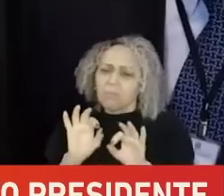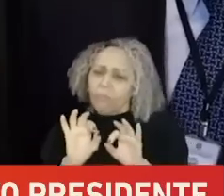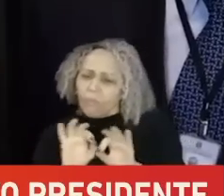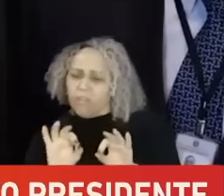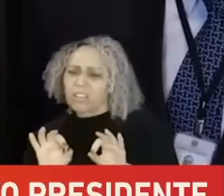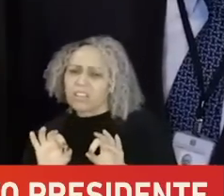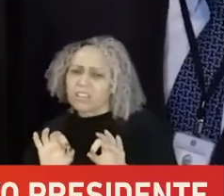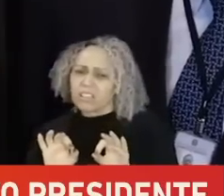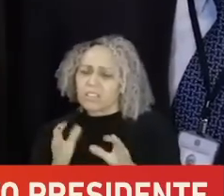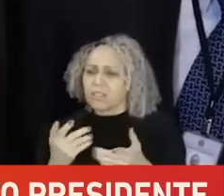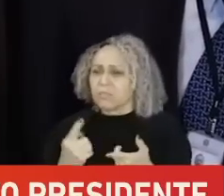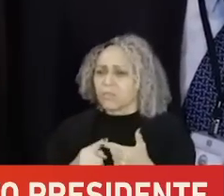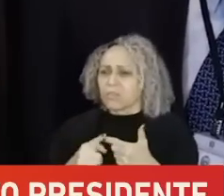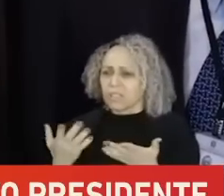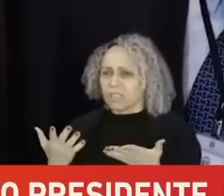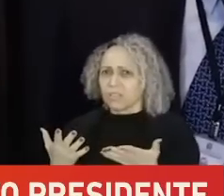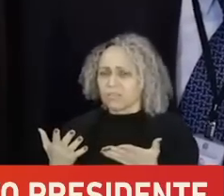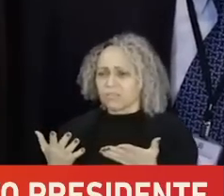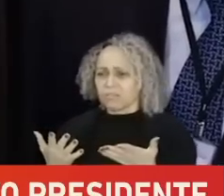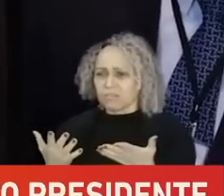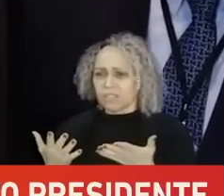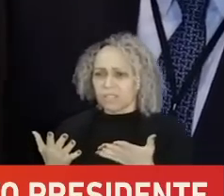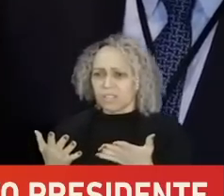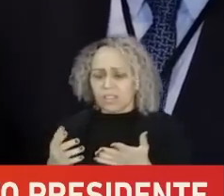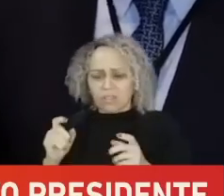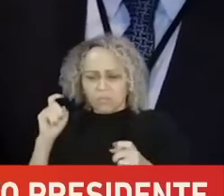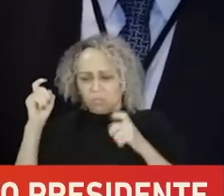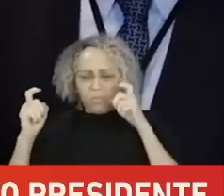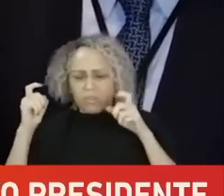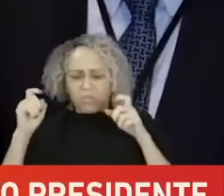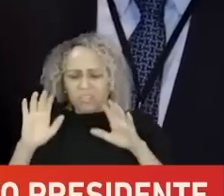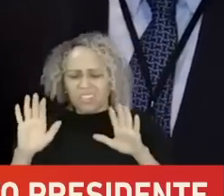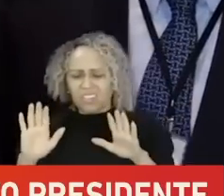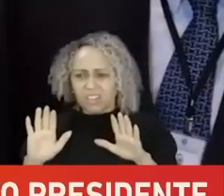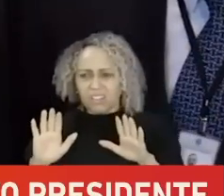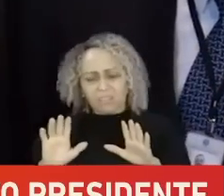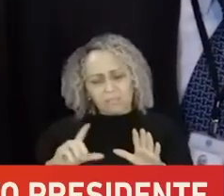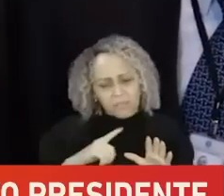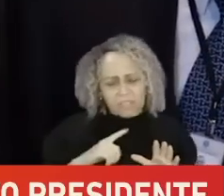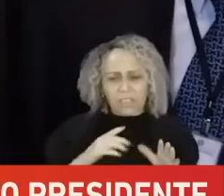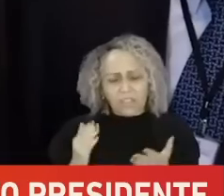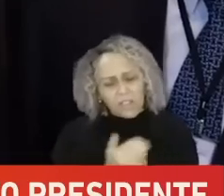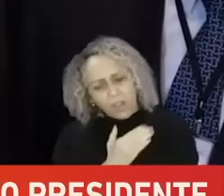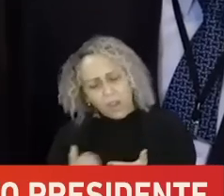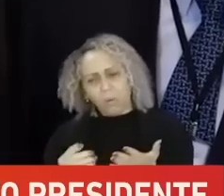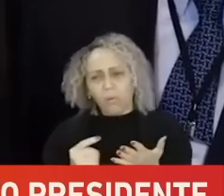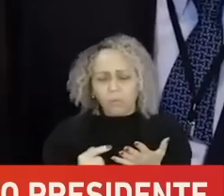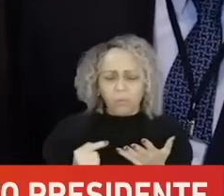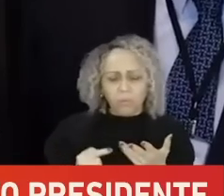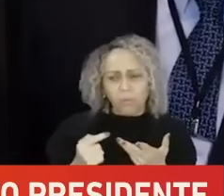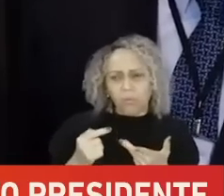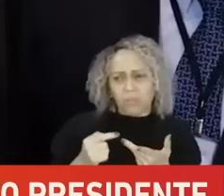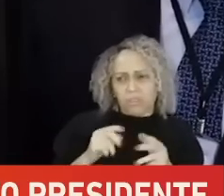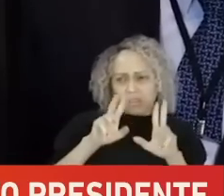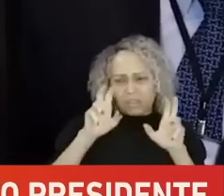do prejuízo vai ficar mais, da perda de oportunidade, vai ficar ainda mais claro quando começarem a vir